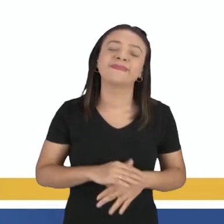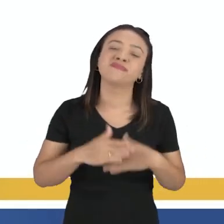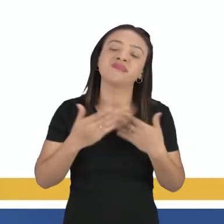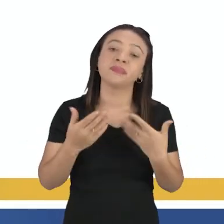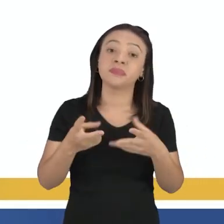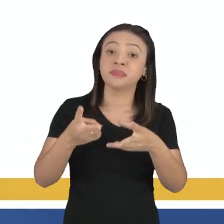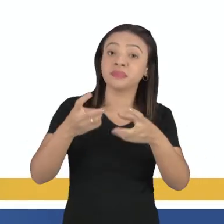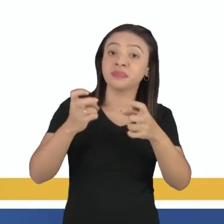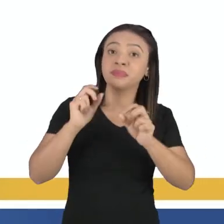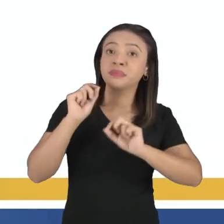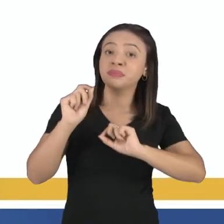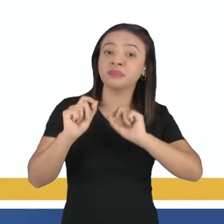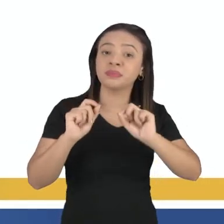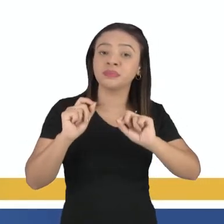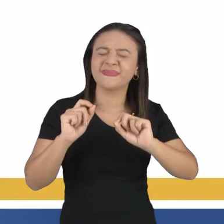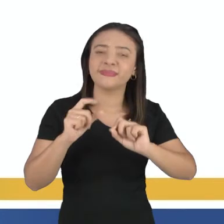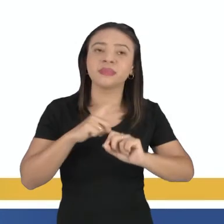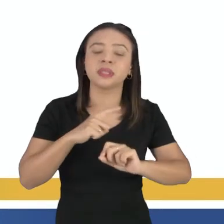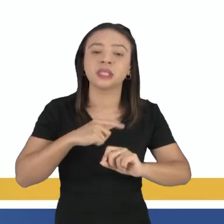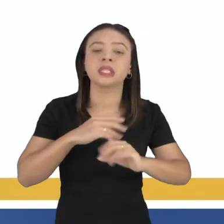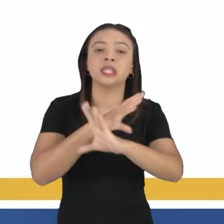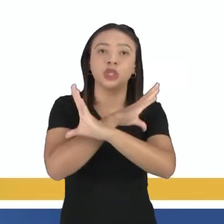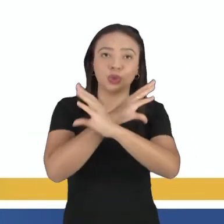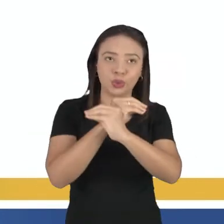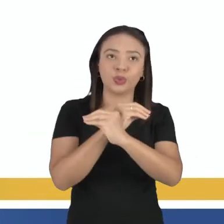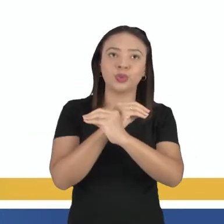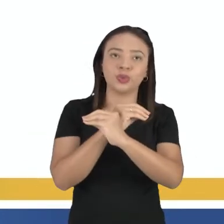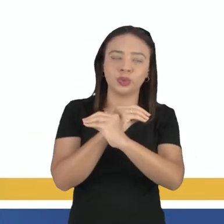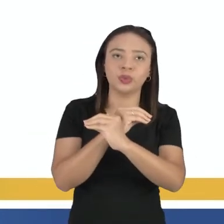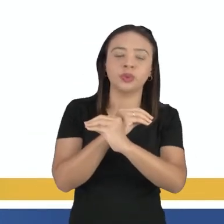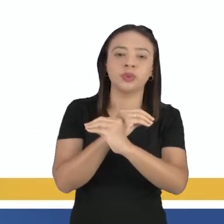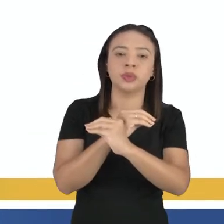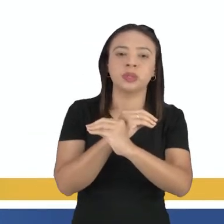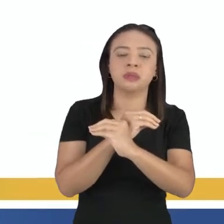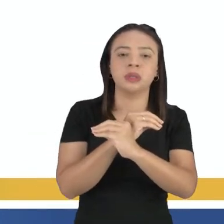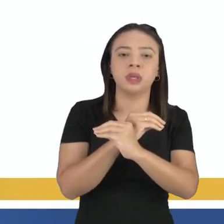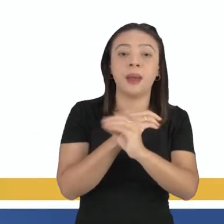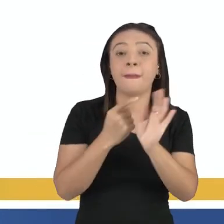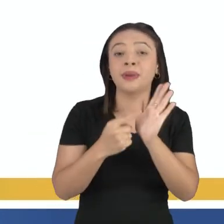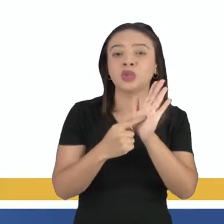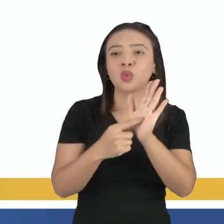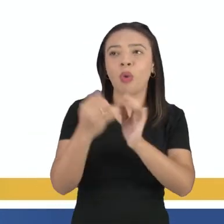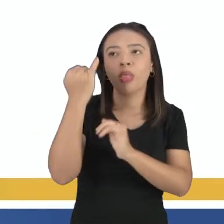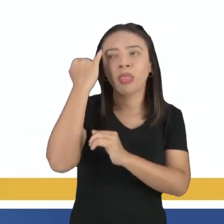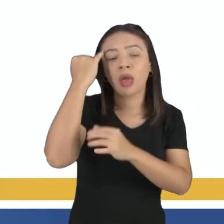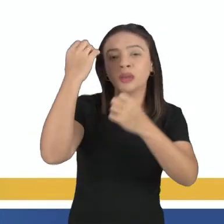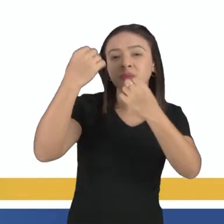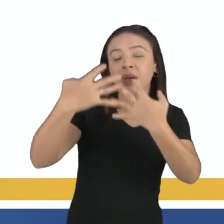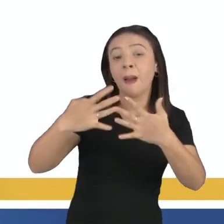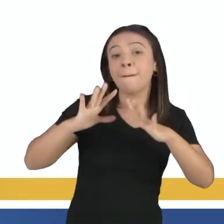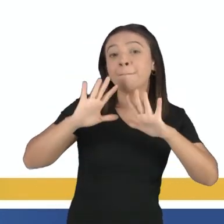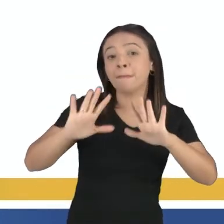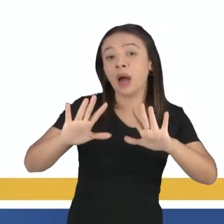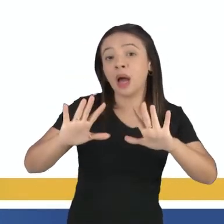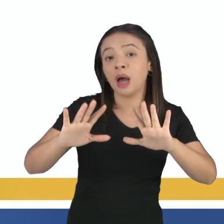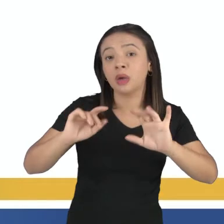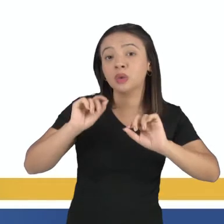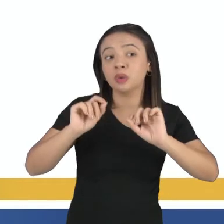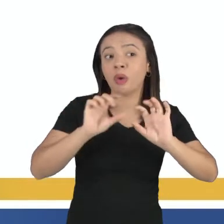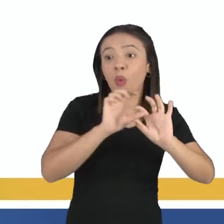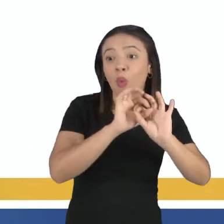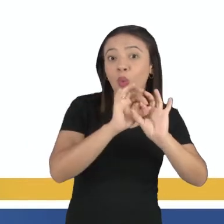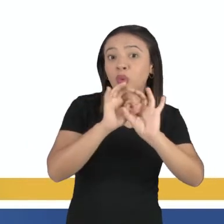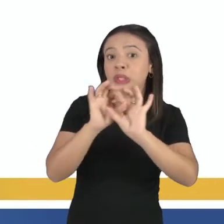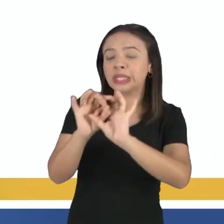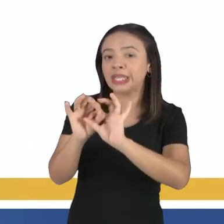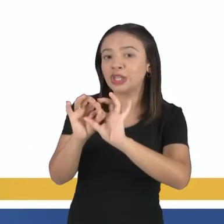Então, vejam aí, né, que nós temos uma conjunção ali que pode dar uma ideia de explicação, mas dependendo desse contexto aí, já